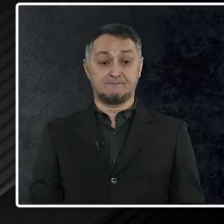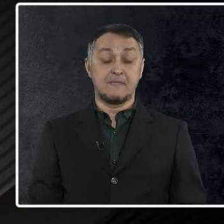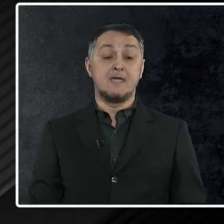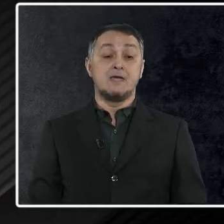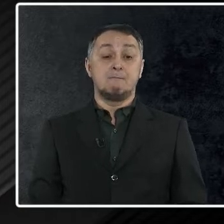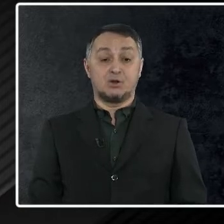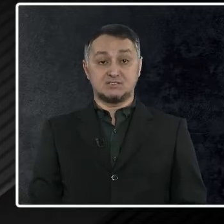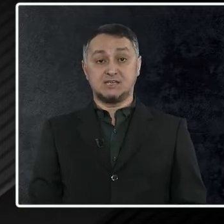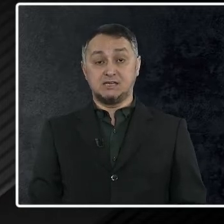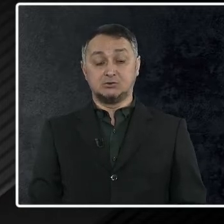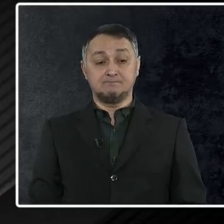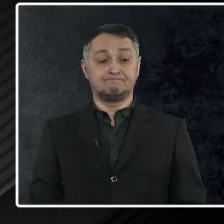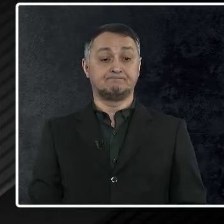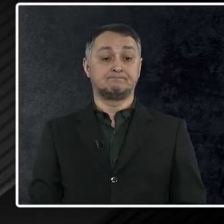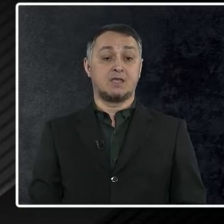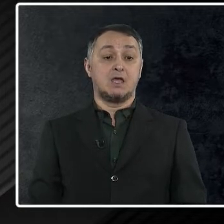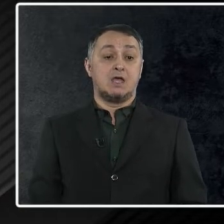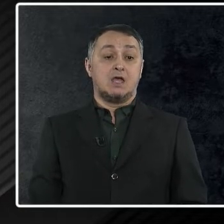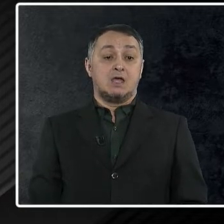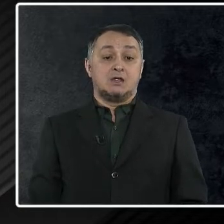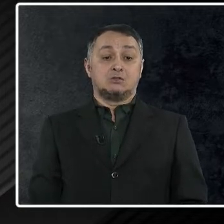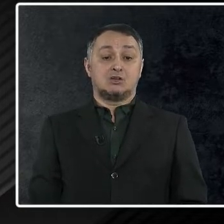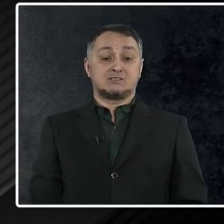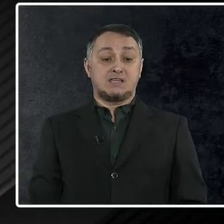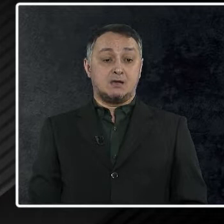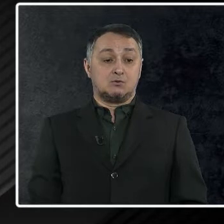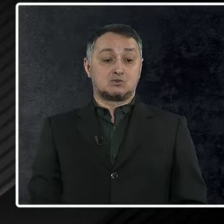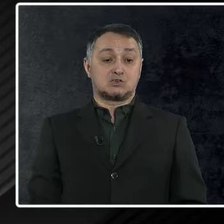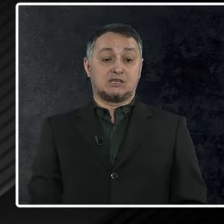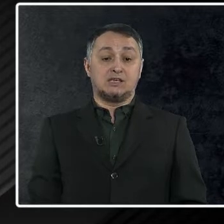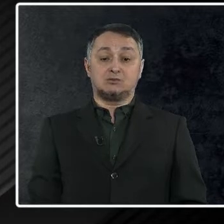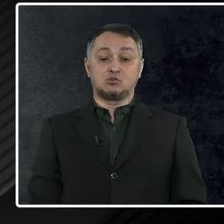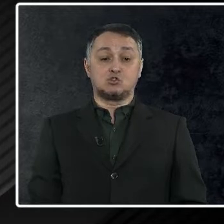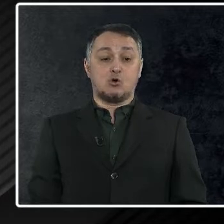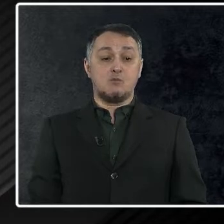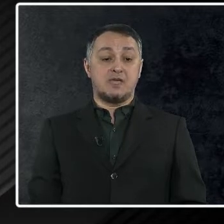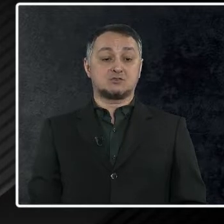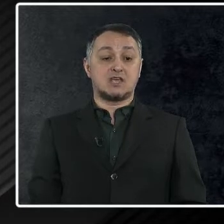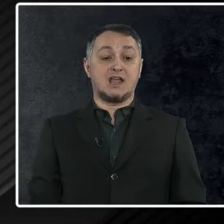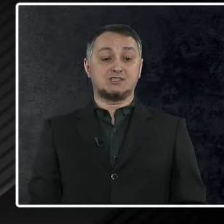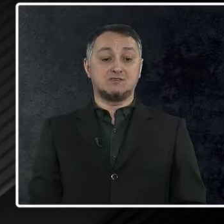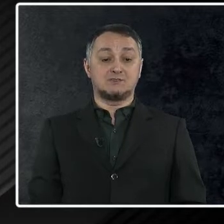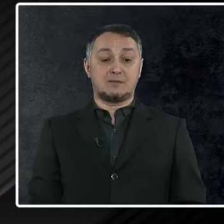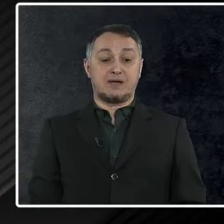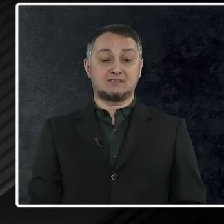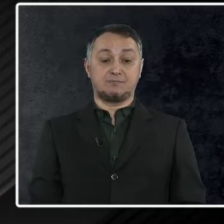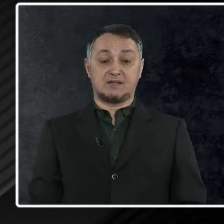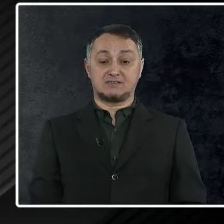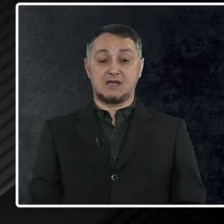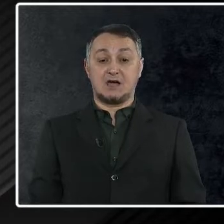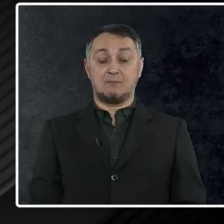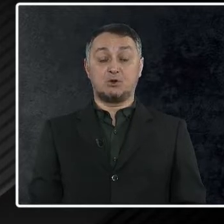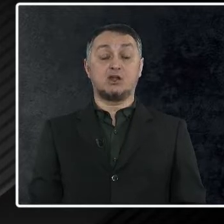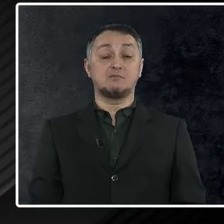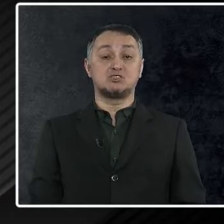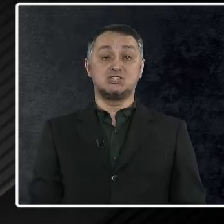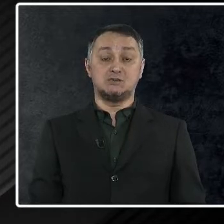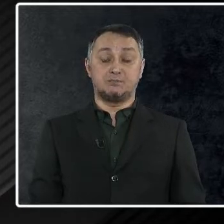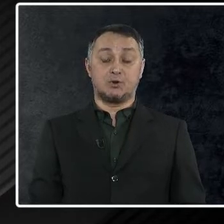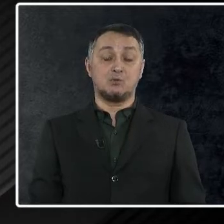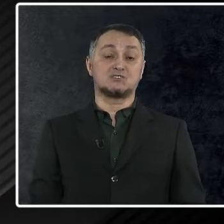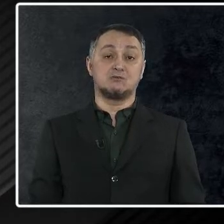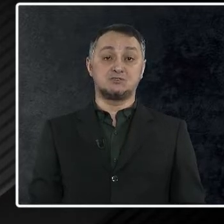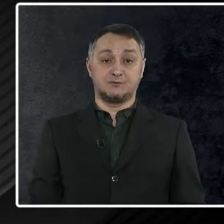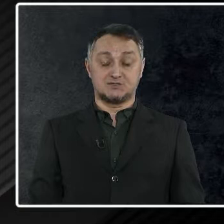8º. Prosseguindo, nós temos que dos documentos relativos a programas